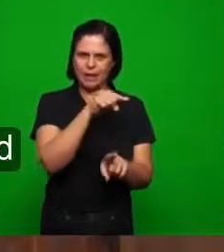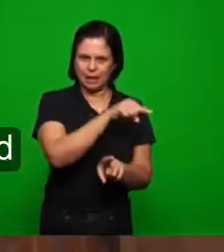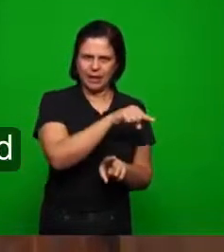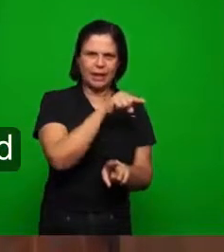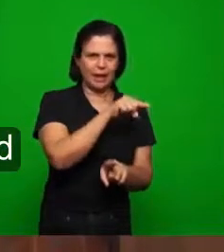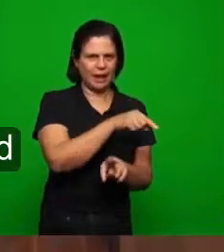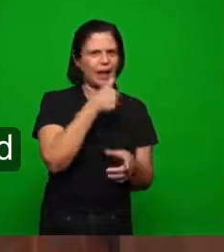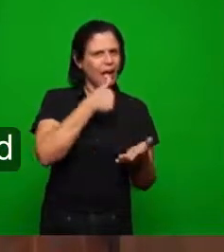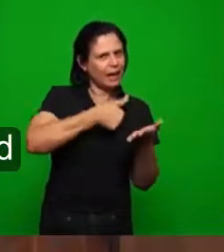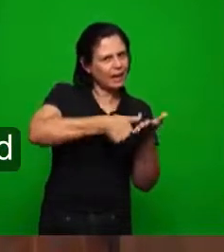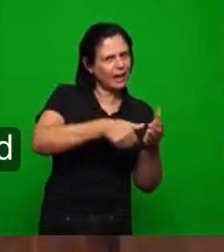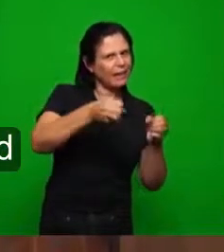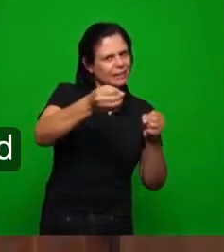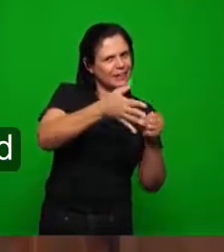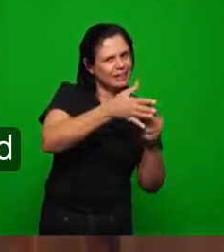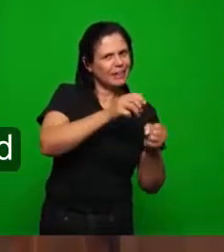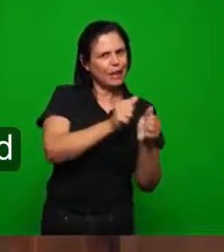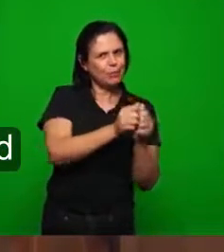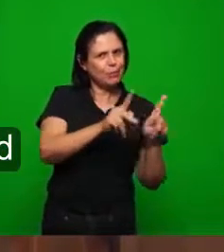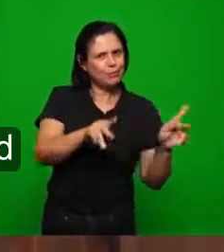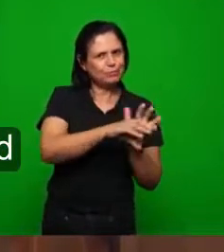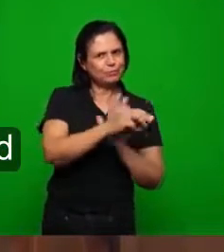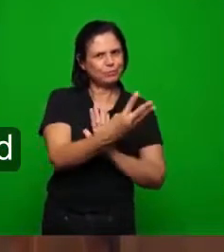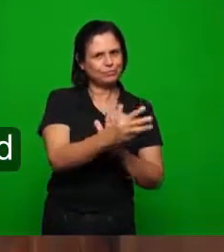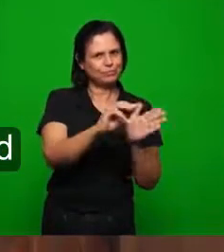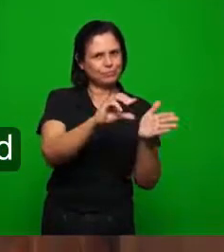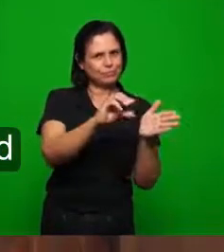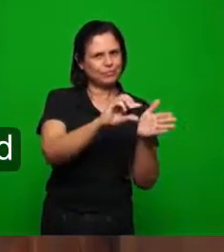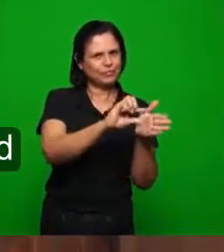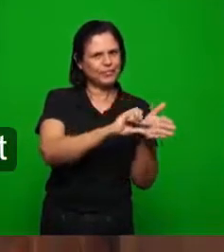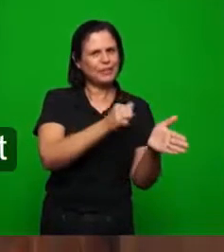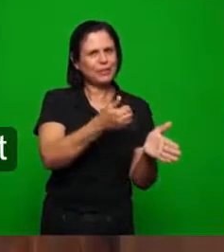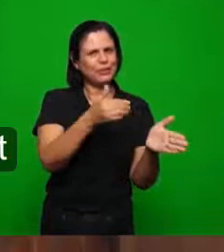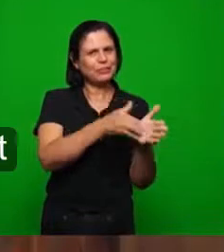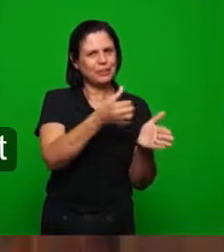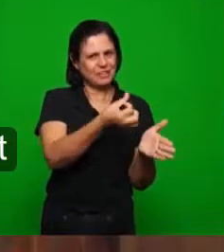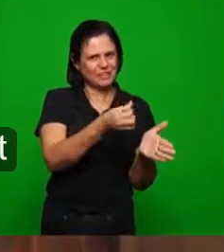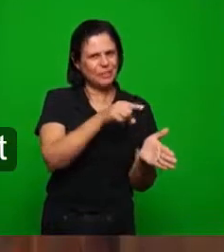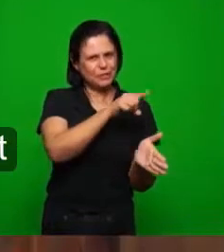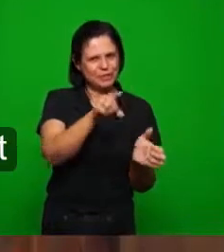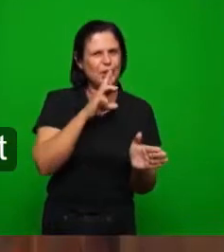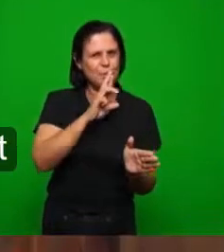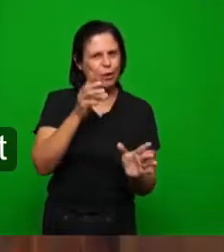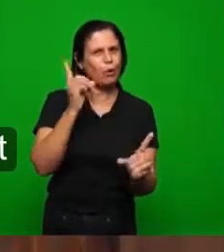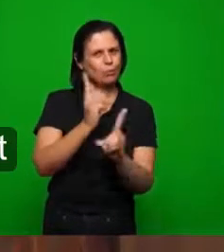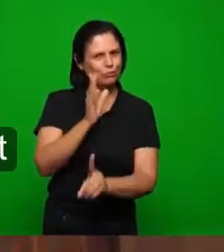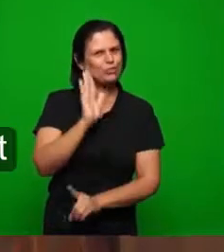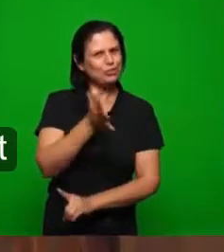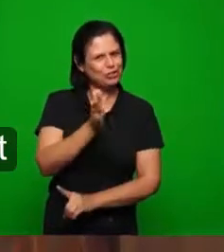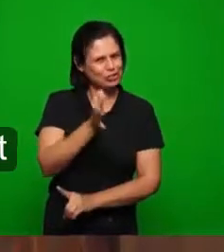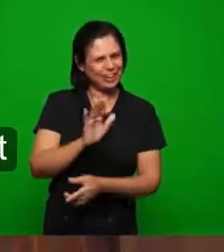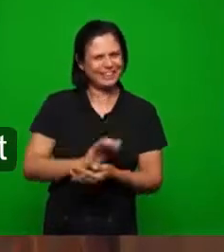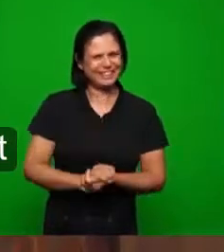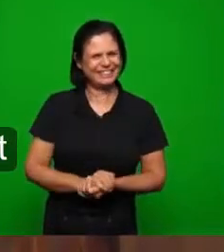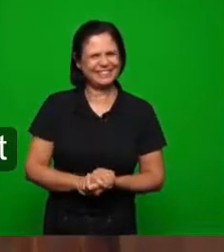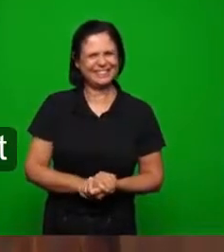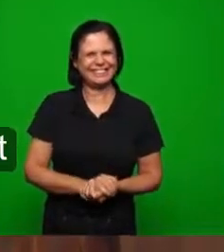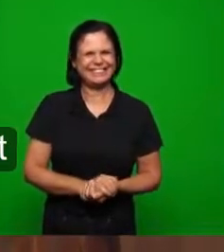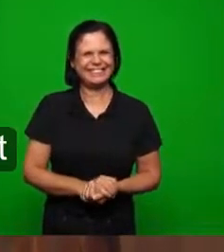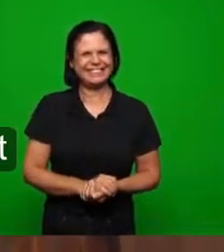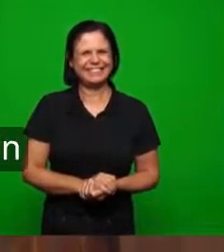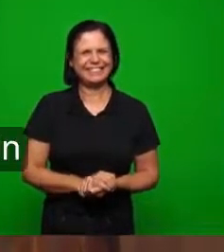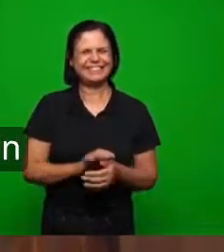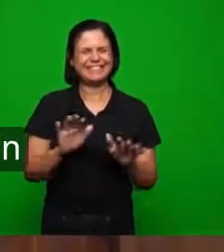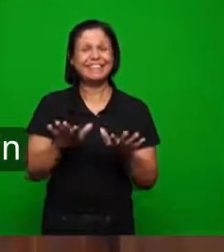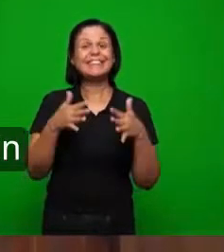a Sardes em Apocalipse, capítulo 3, de 1 a 6, e encontraram a resposta. O que, na verdade, qual